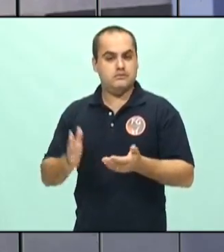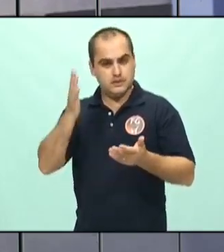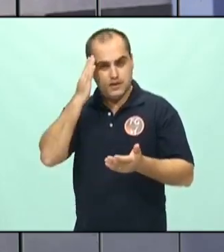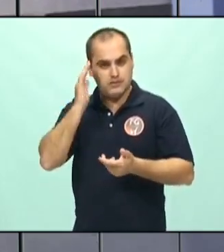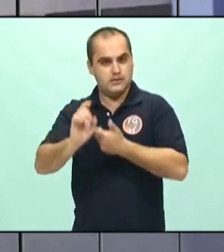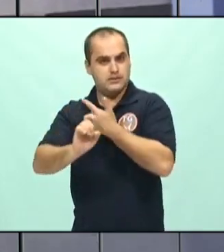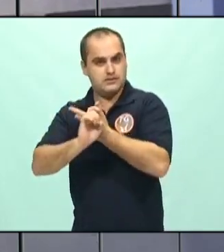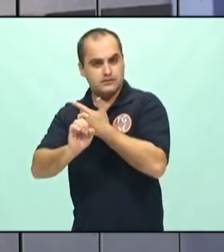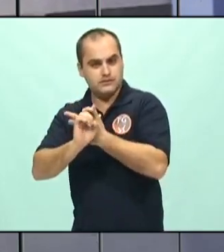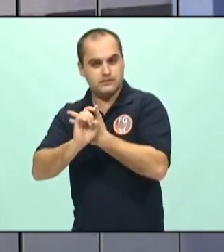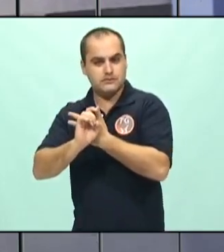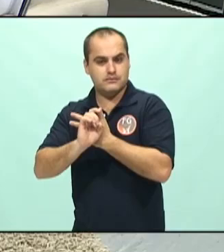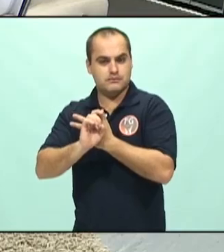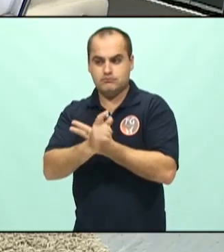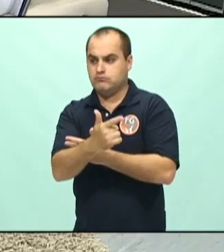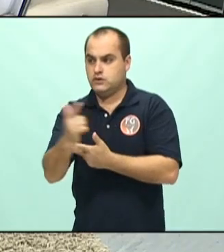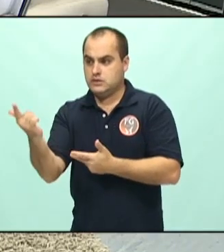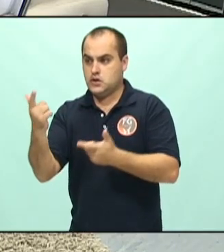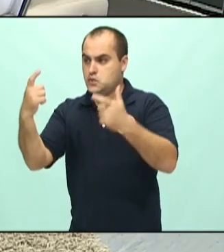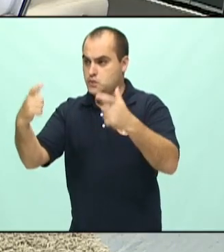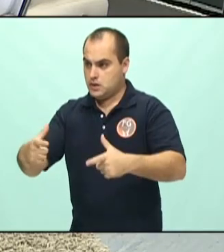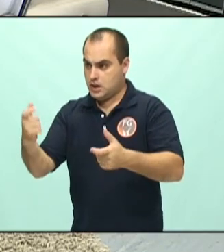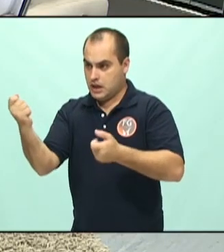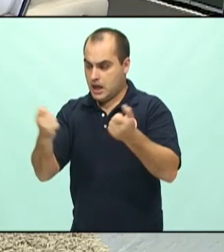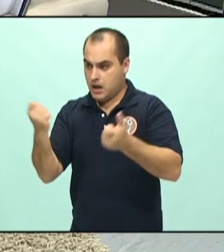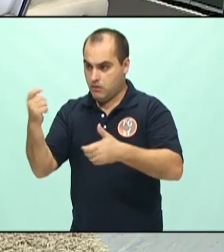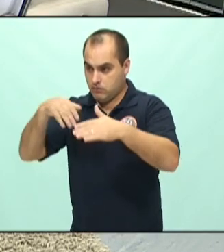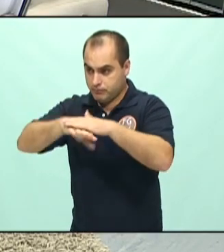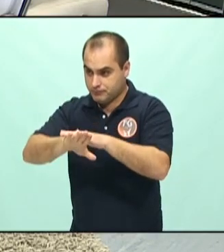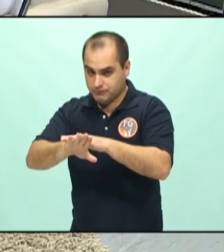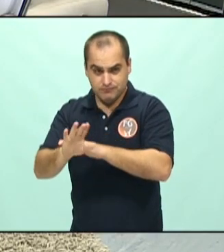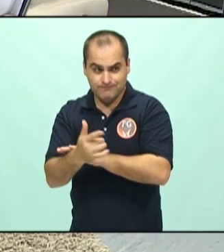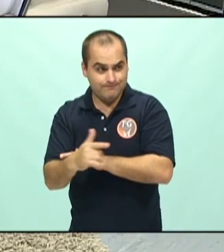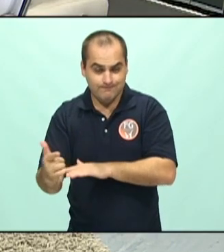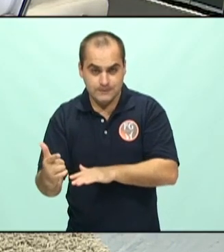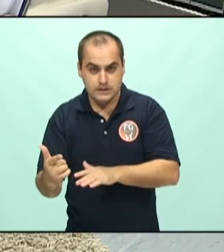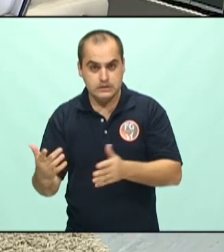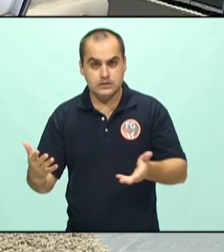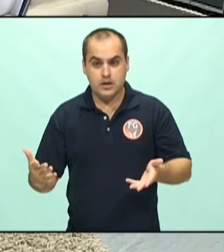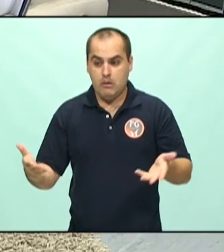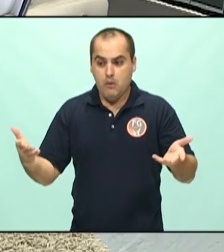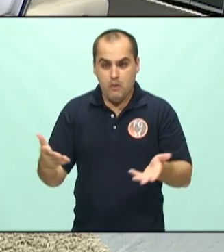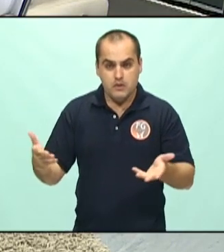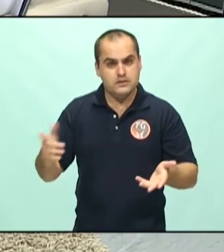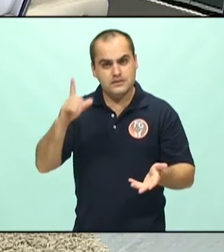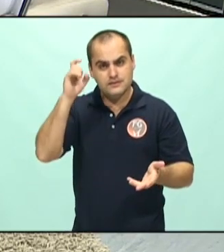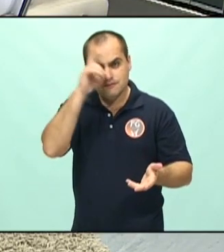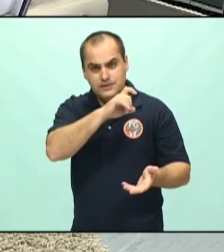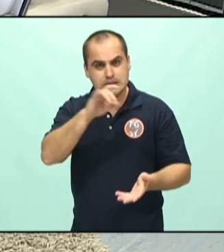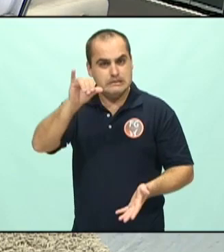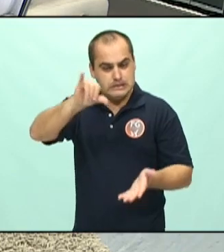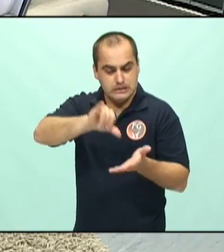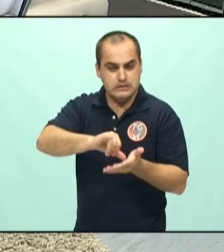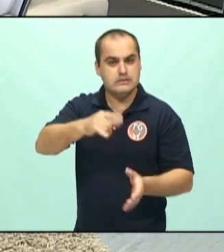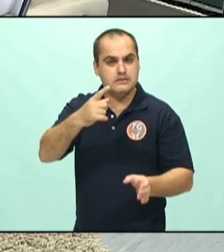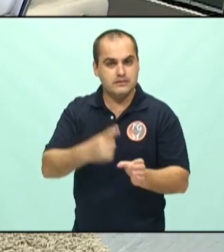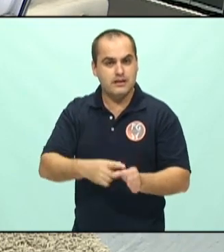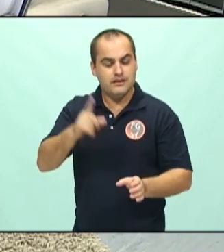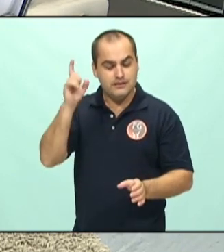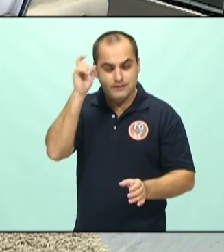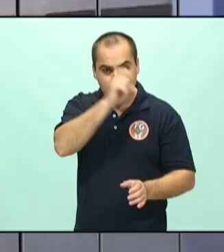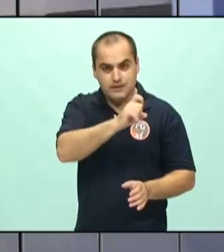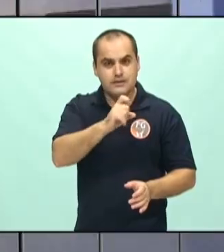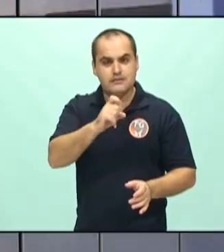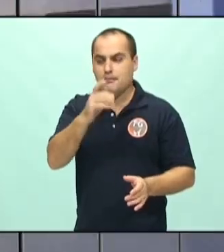executivo à lei sem estacionamento então hoje é precário ao centro da cidade está precário vão trazer mais alguma